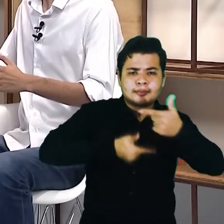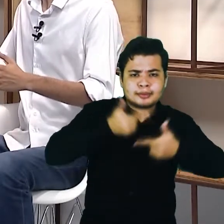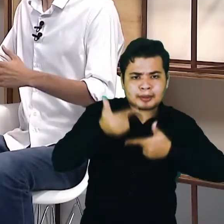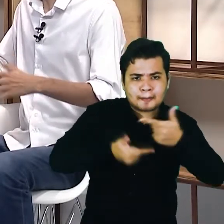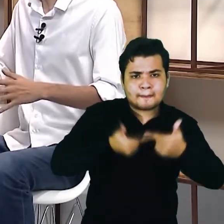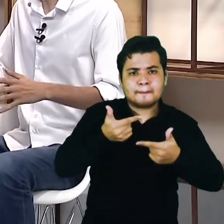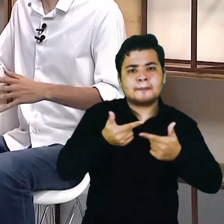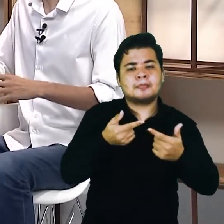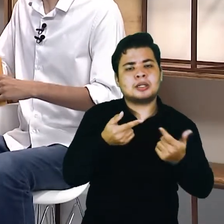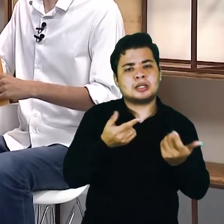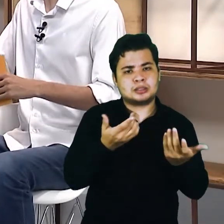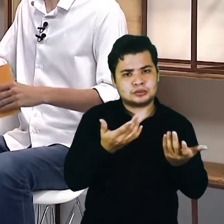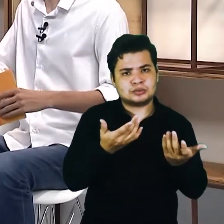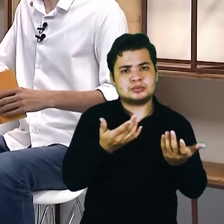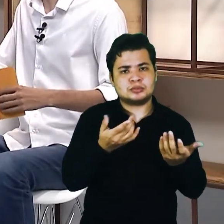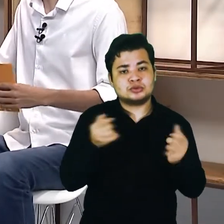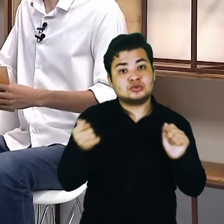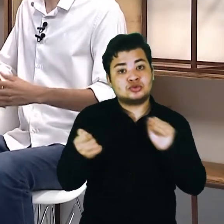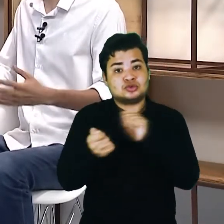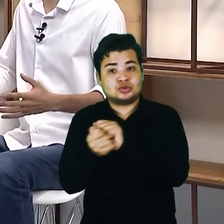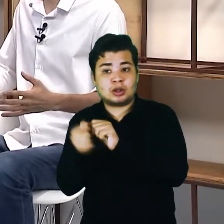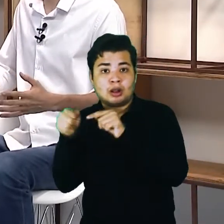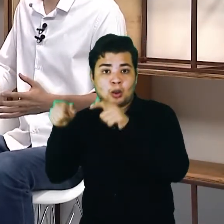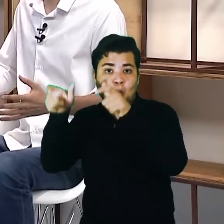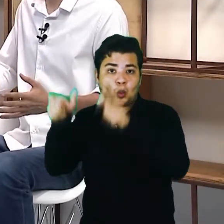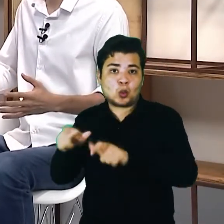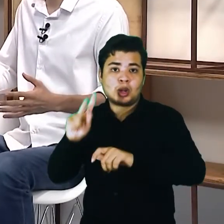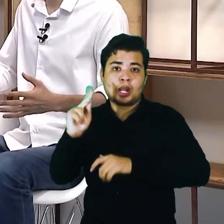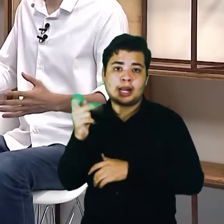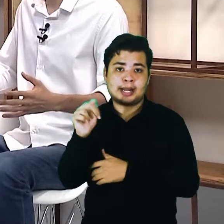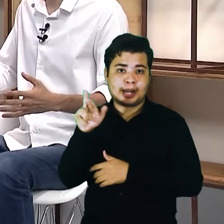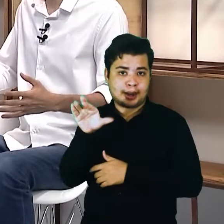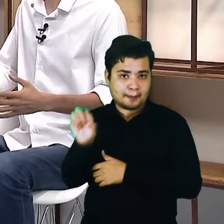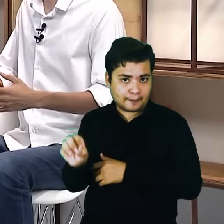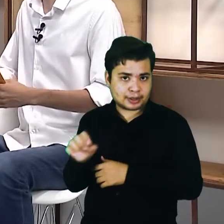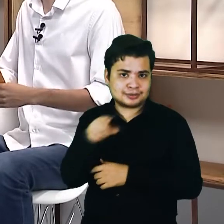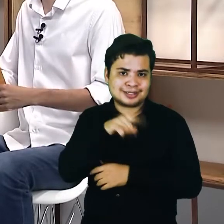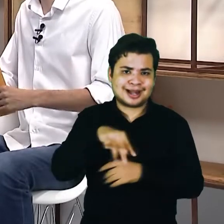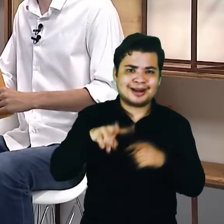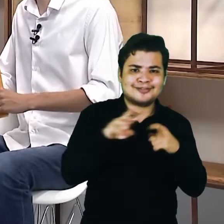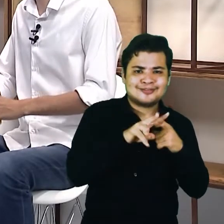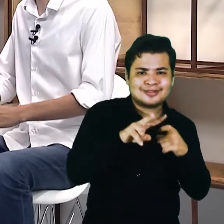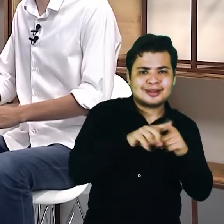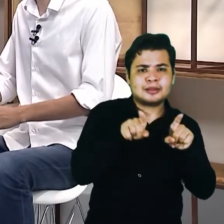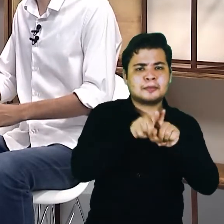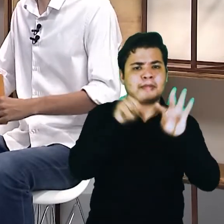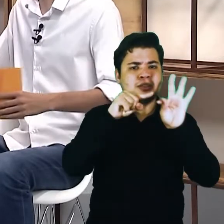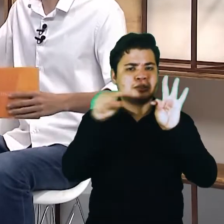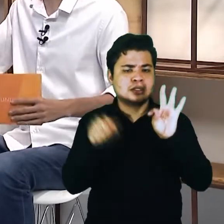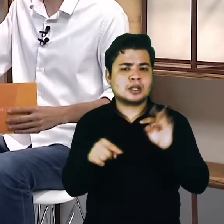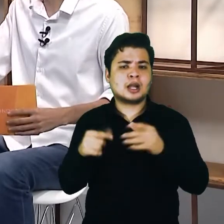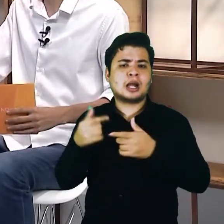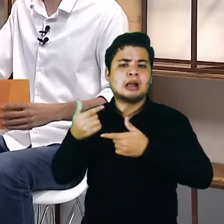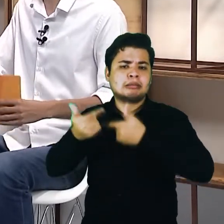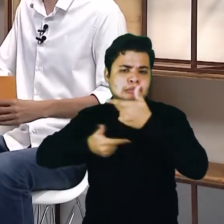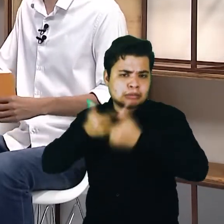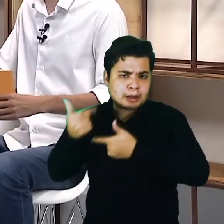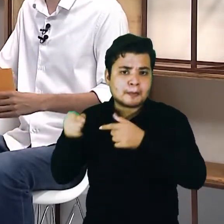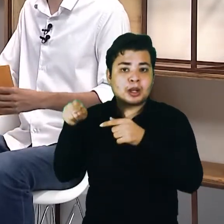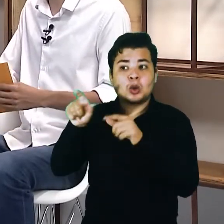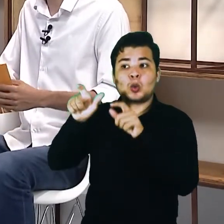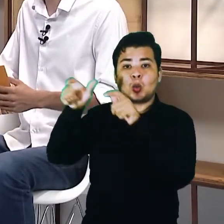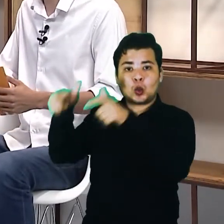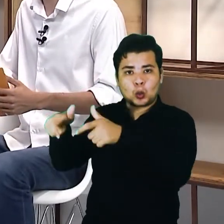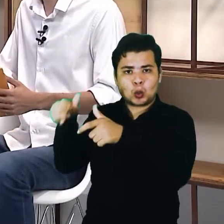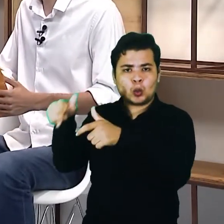você desenvolve ali no herbário? Quais projetos a Escola de Veterinária e Zootecnia da UFG desenvolve nesse local